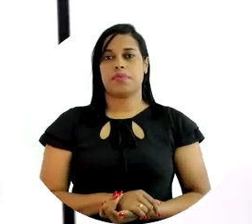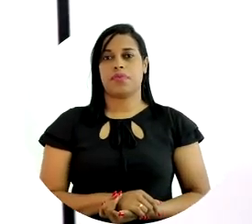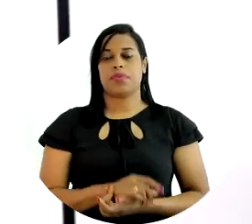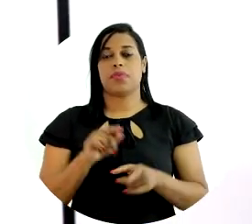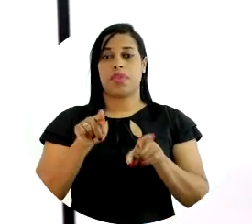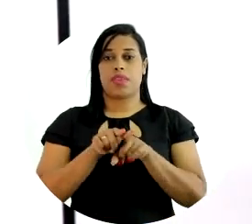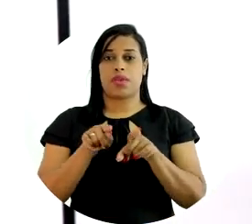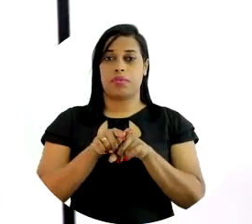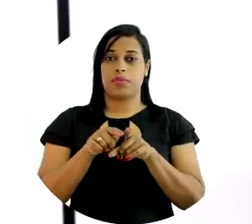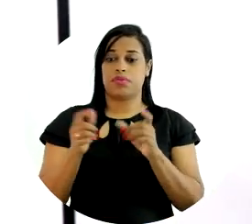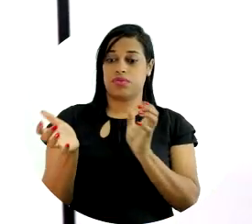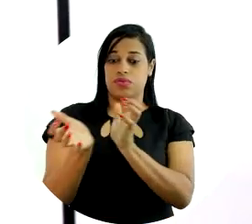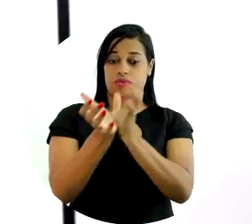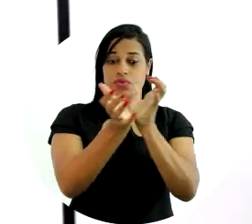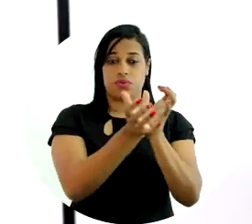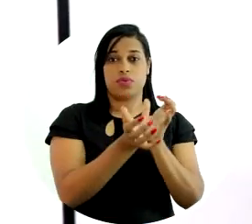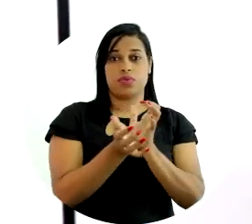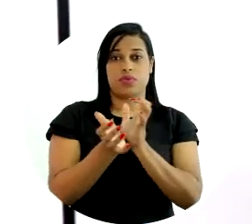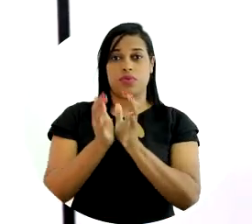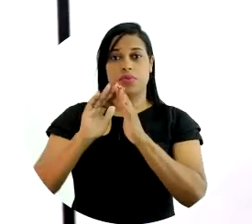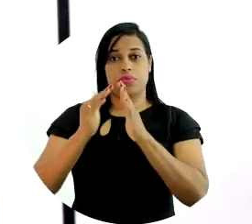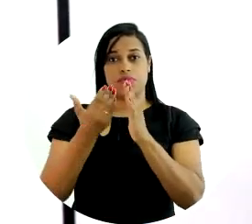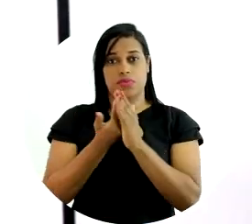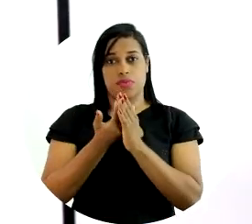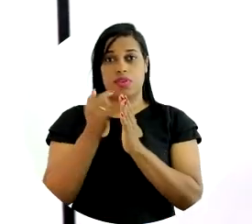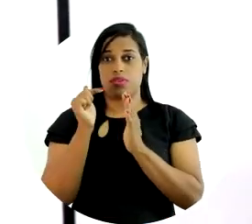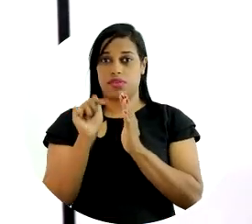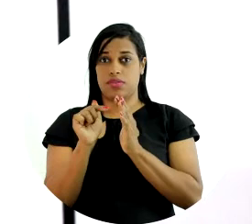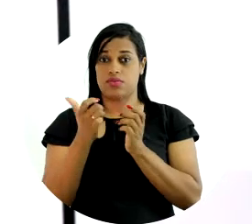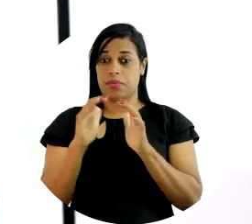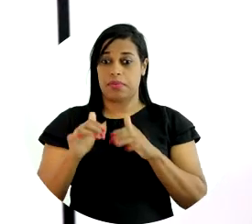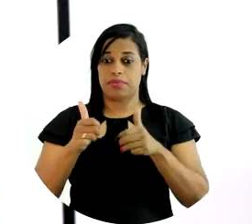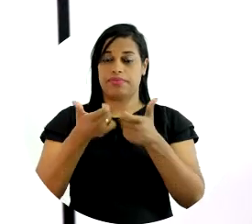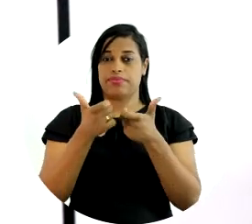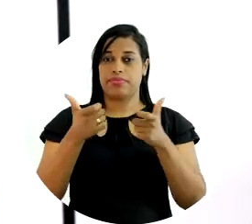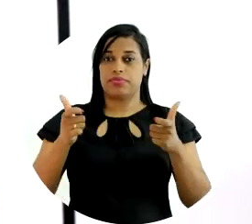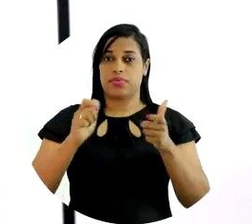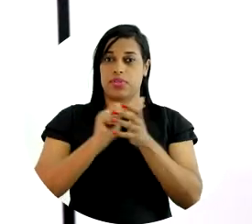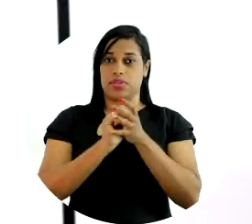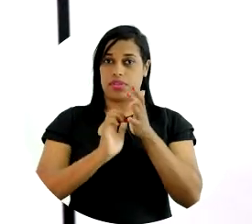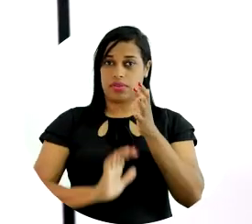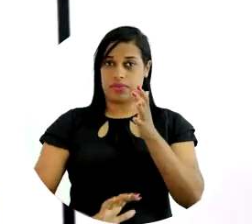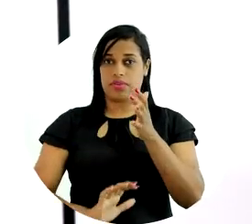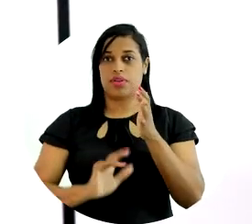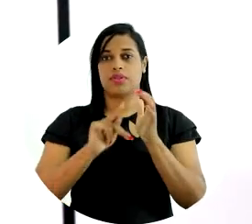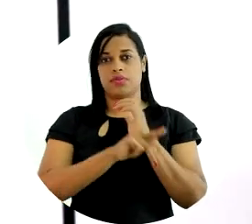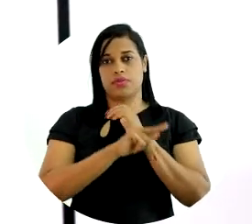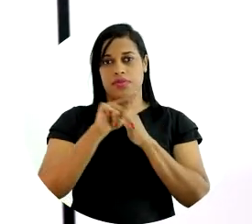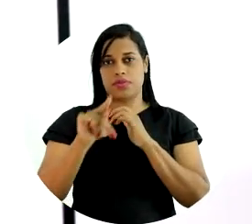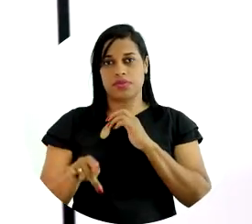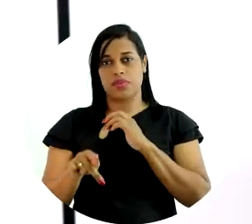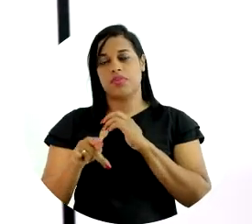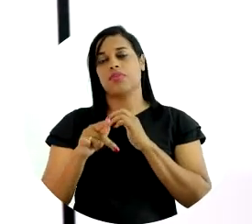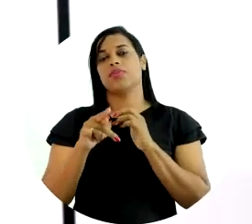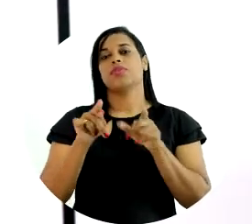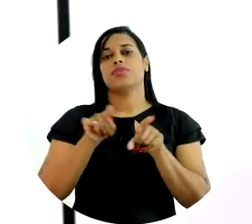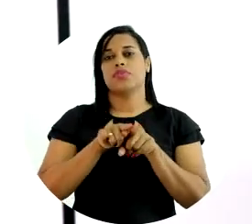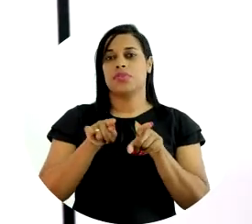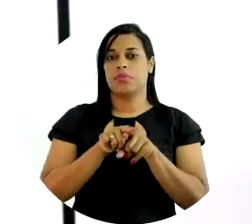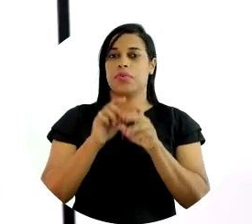da república no geral o grupo escolar eles apenas ampliar as atividades na frente